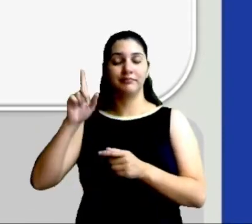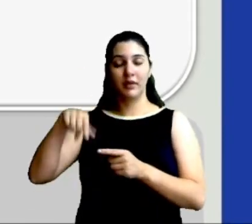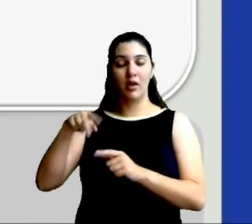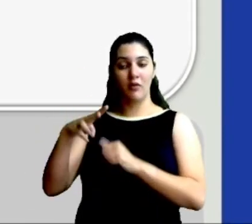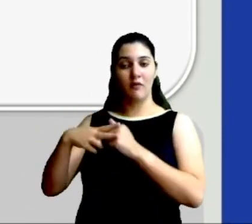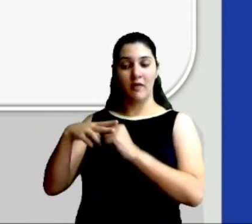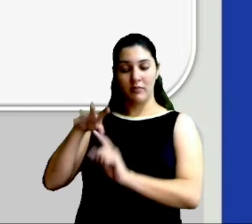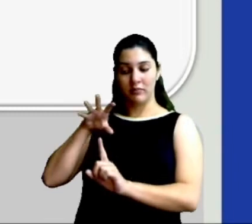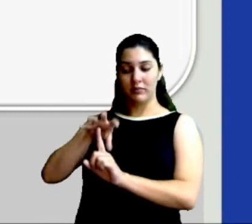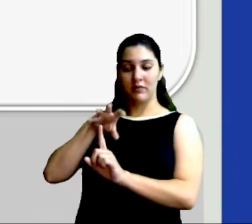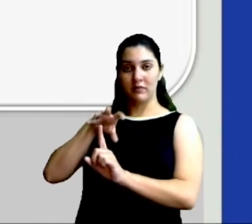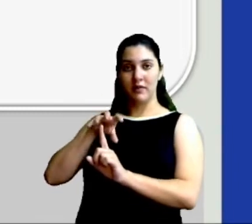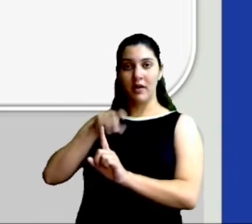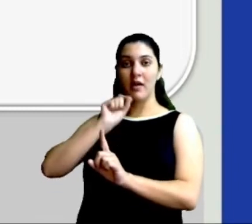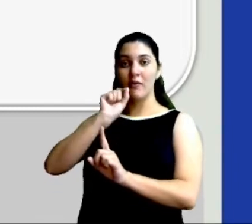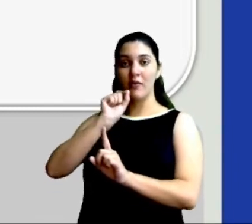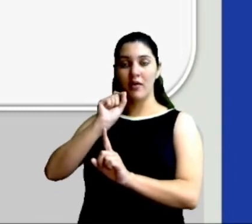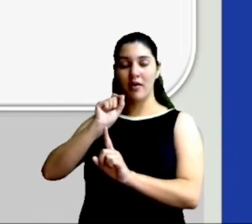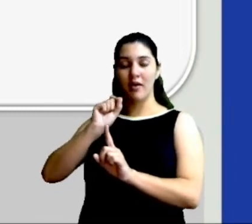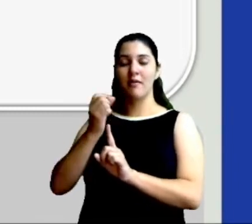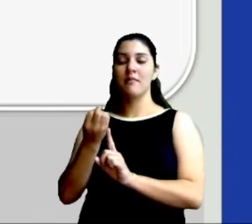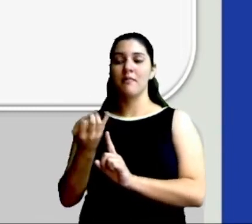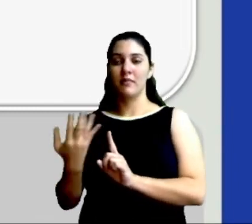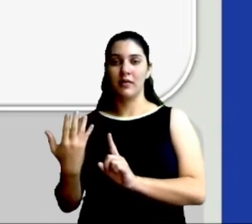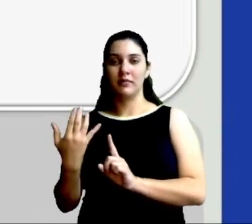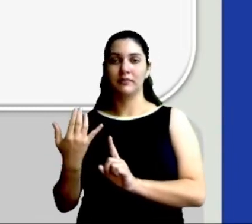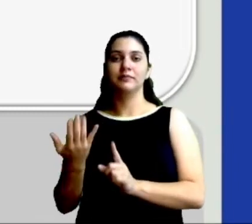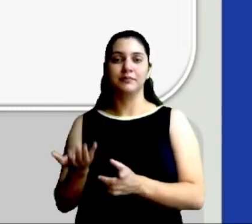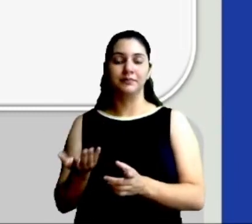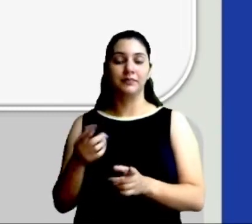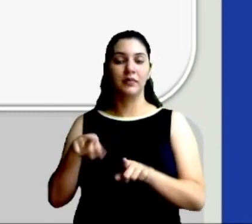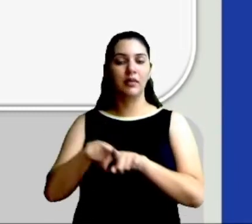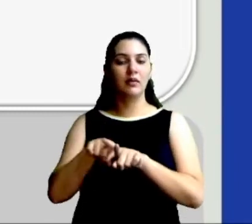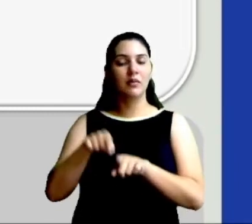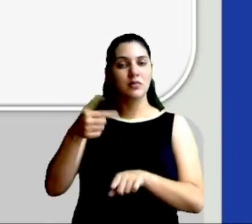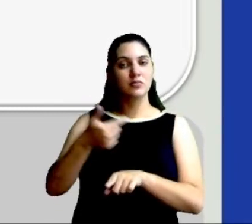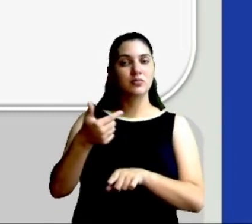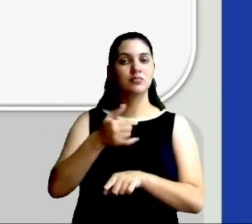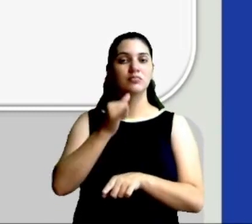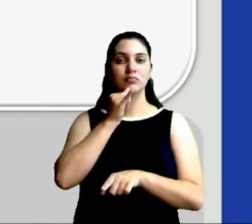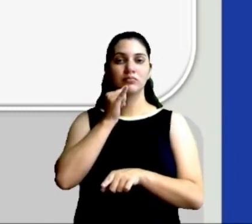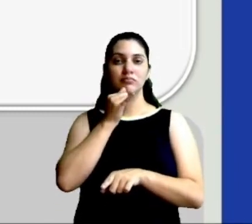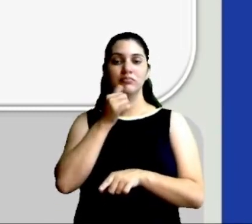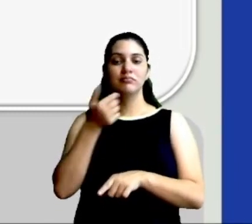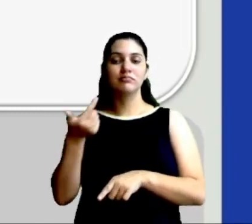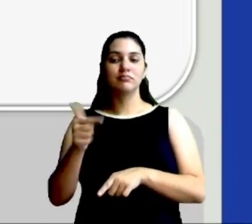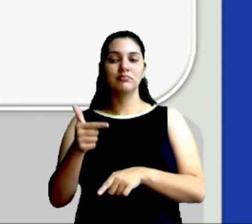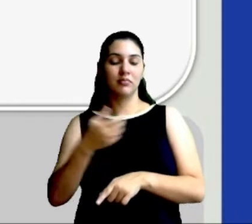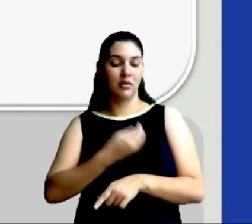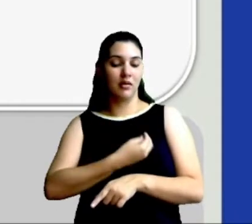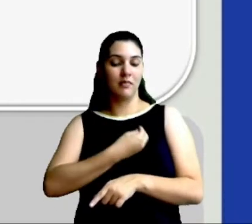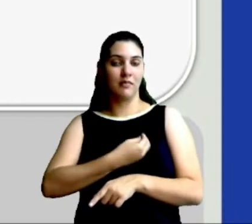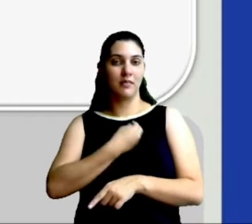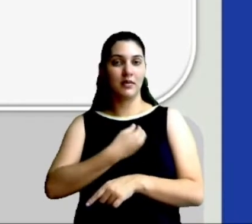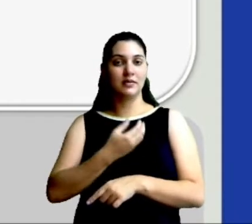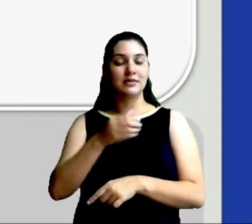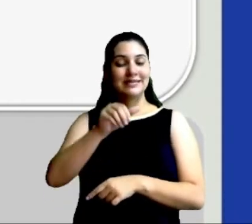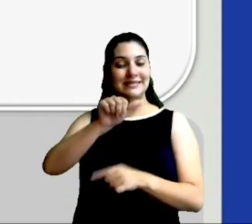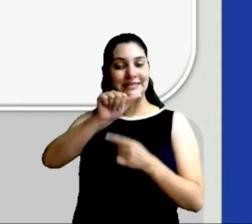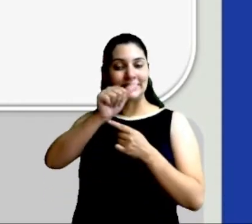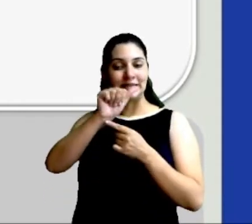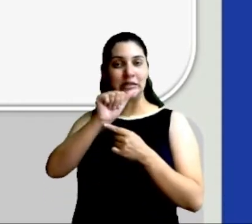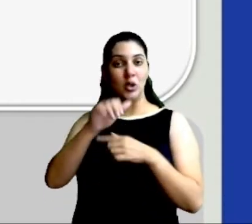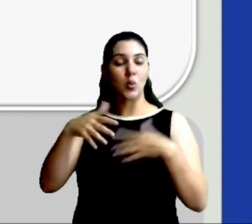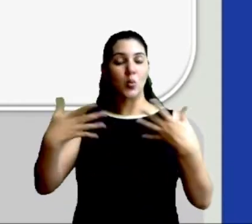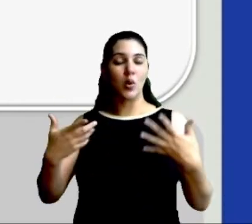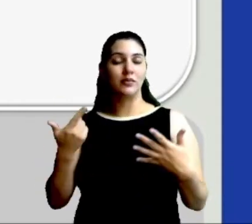vai passar também a ser plural. Então, influenciam. Já no segundo exemplo, não há presença de artigo. Então, quando